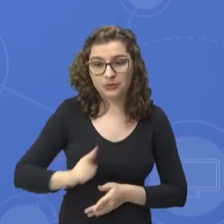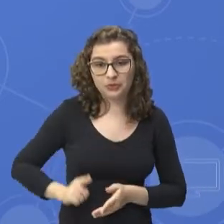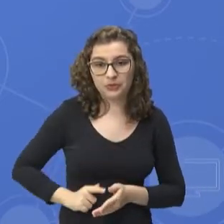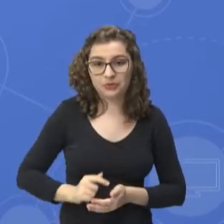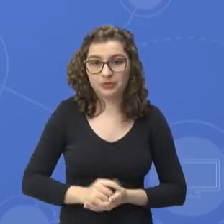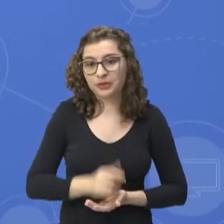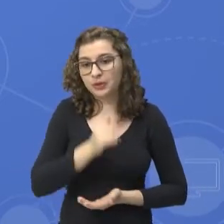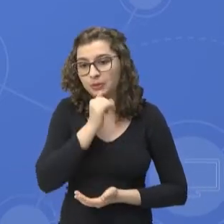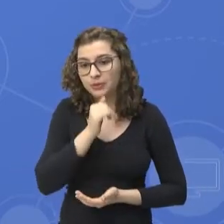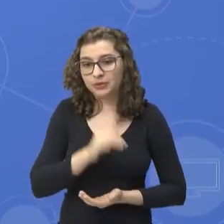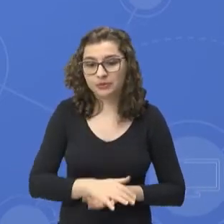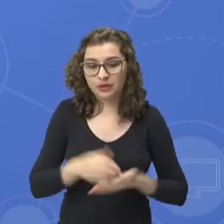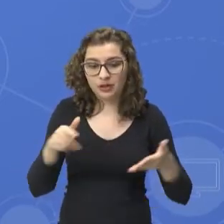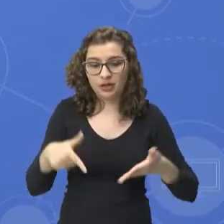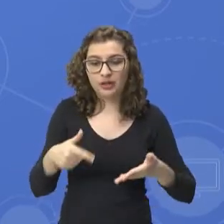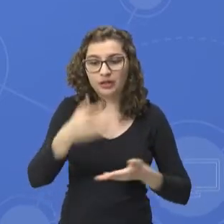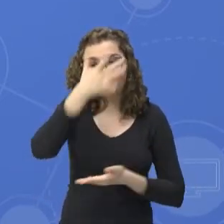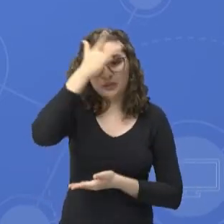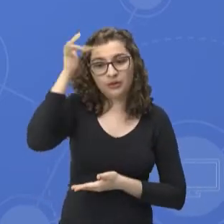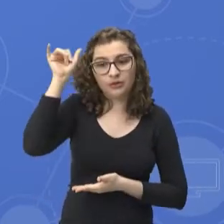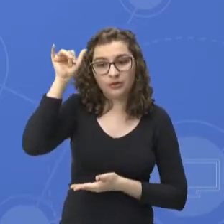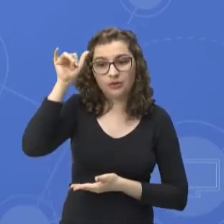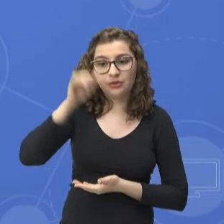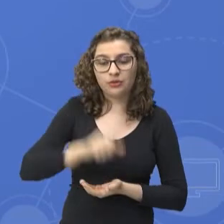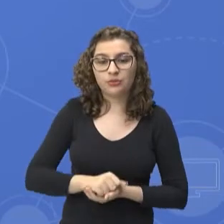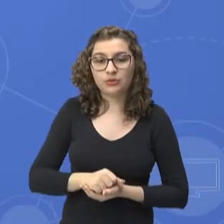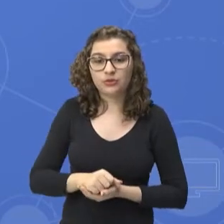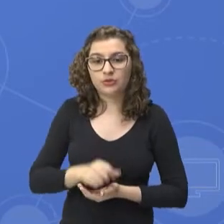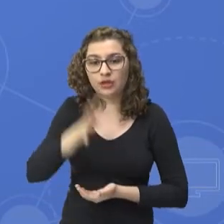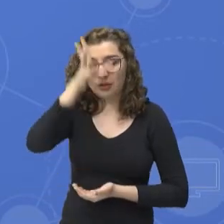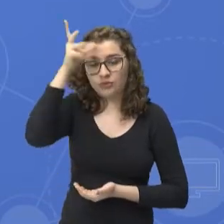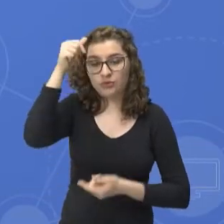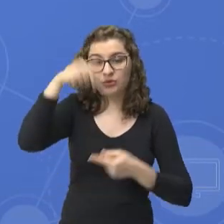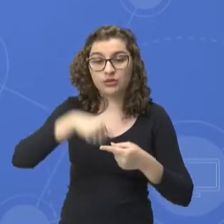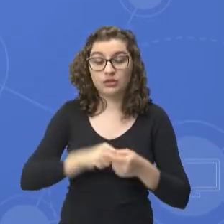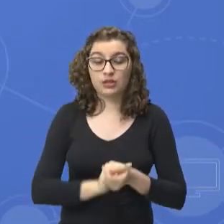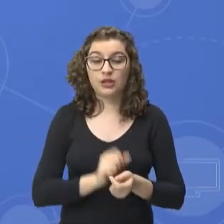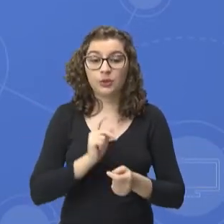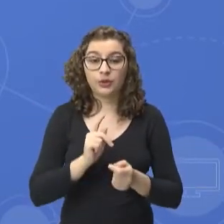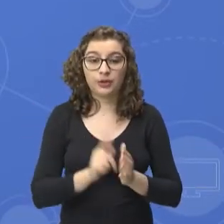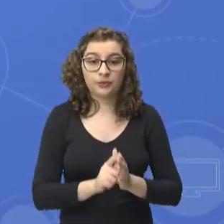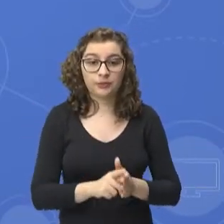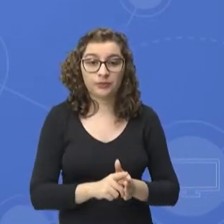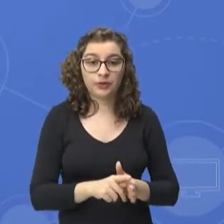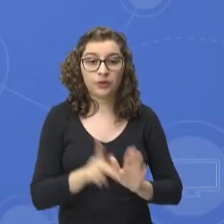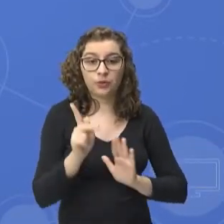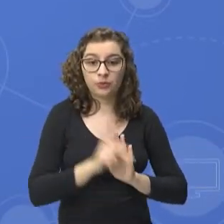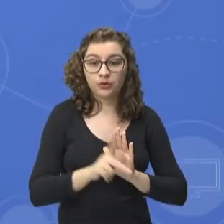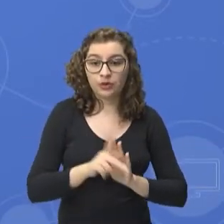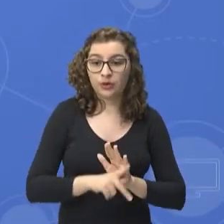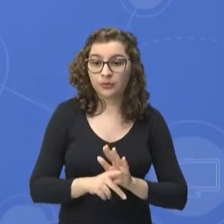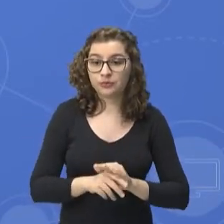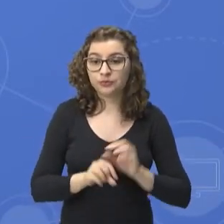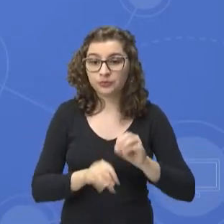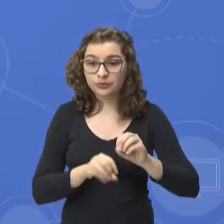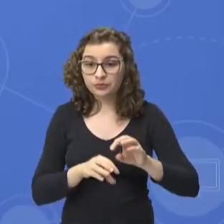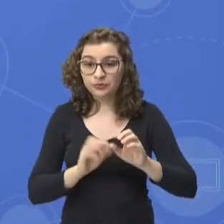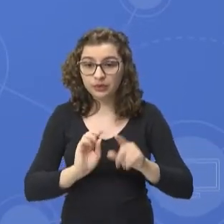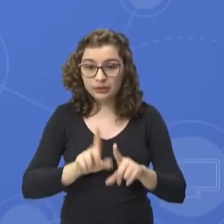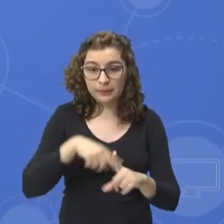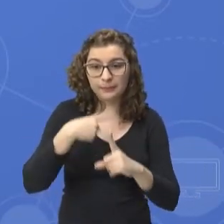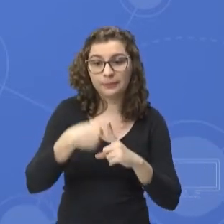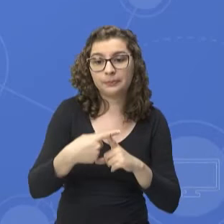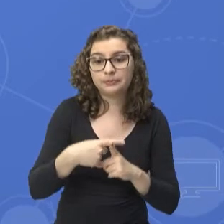nós temos hoje aí várias políticas na área, por exemplo, na educação nós temos Educa Mais Amazonas, é uma política do governo